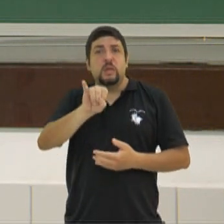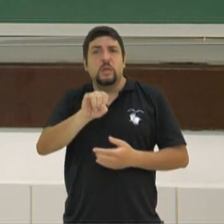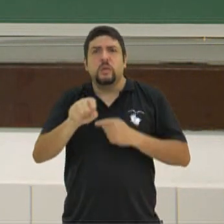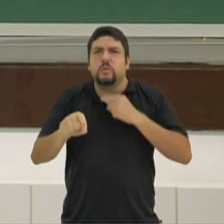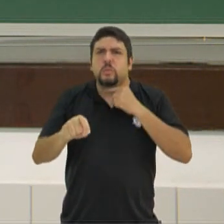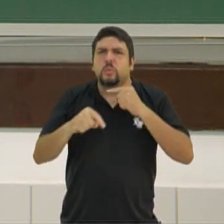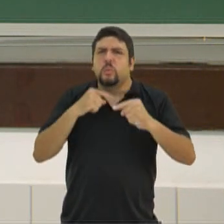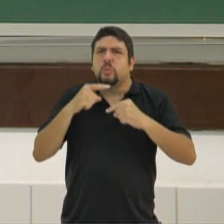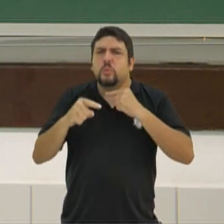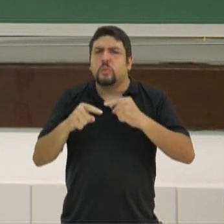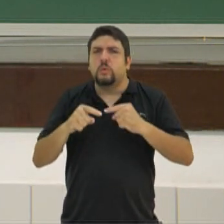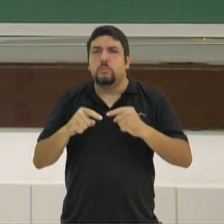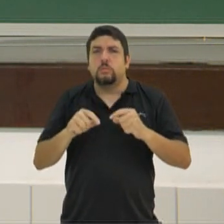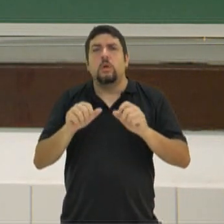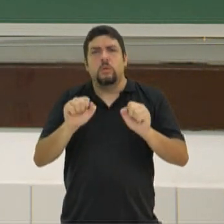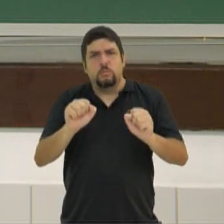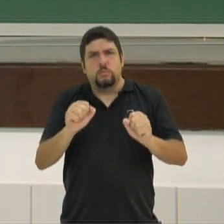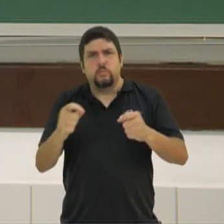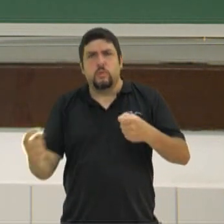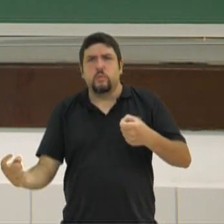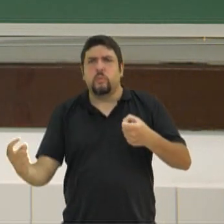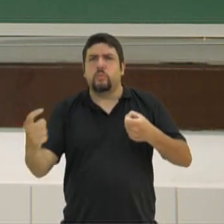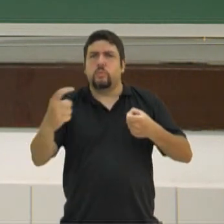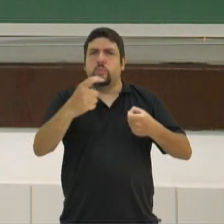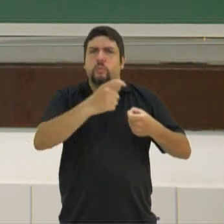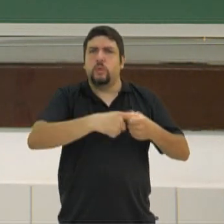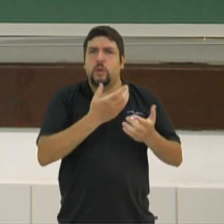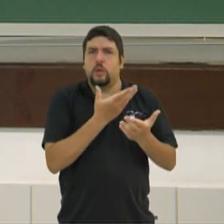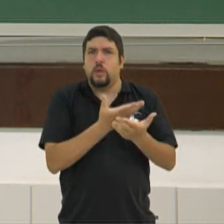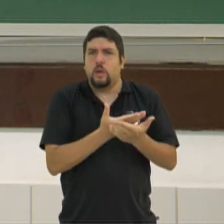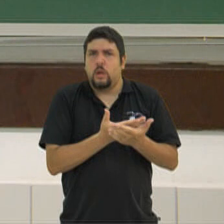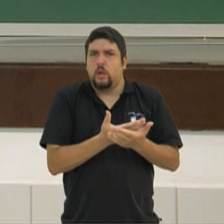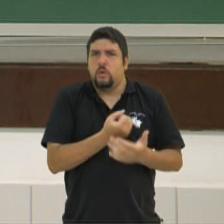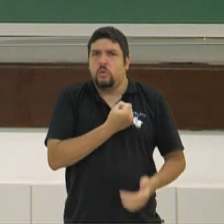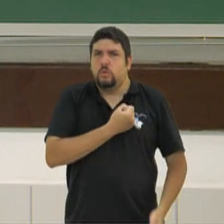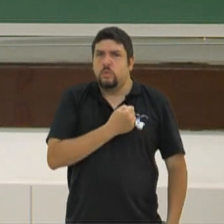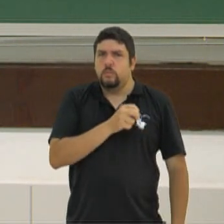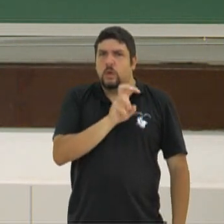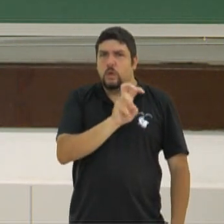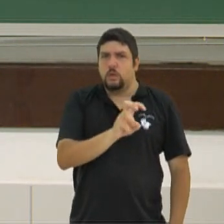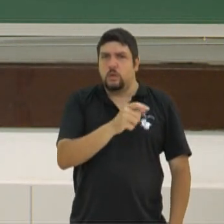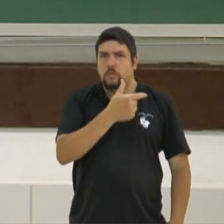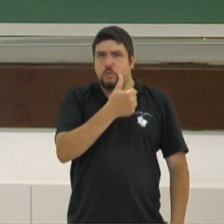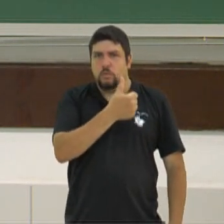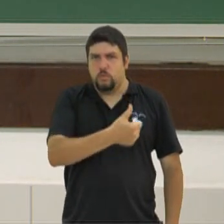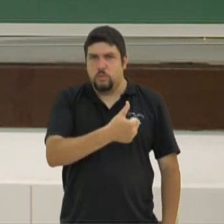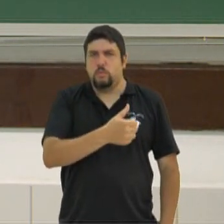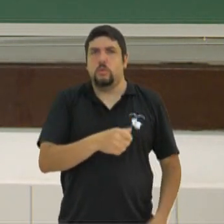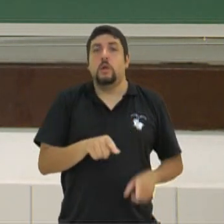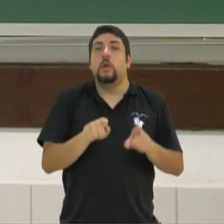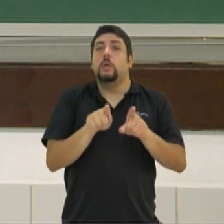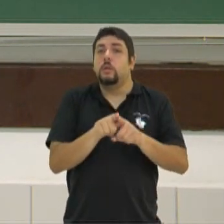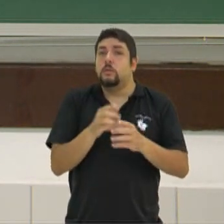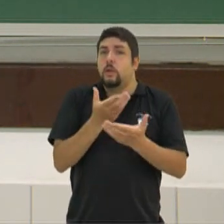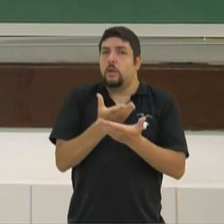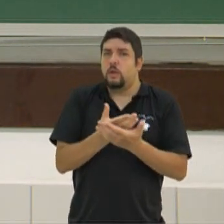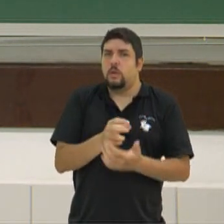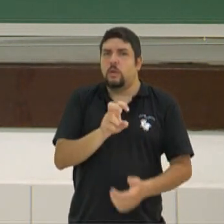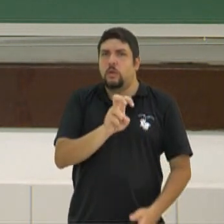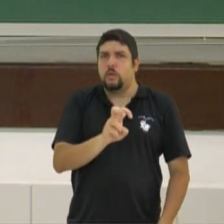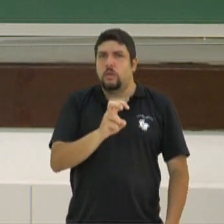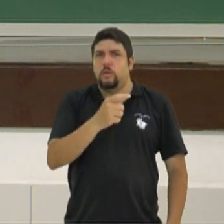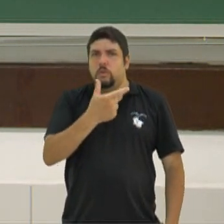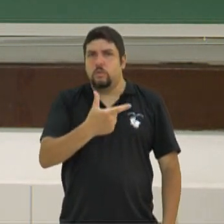dificuldades, voltem lá na aula 51, estudem o ceticismo, né? Estudem também a aula 52,